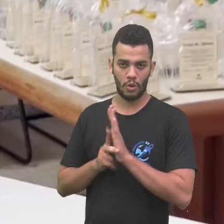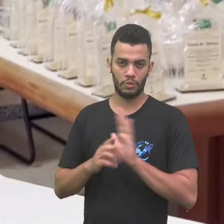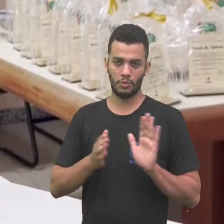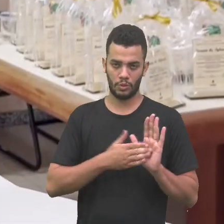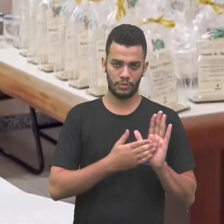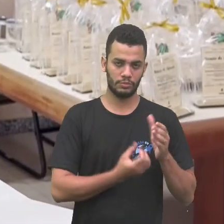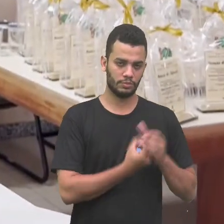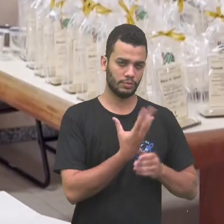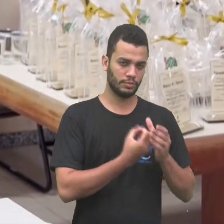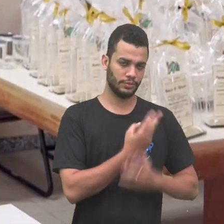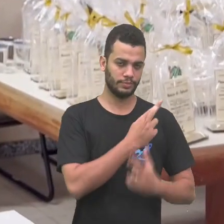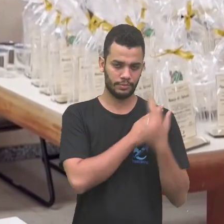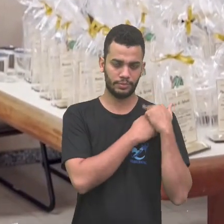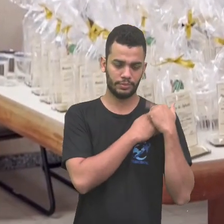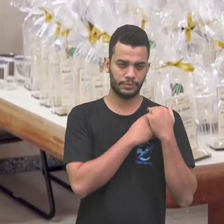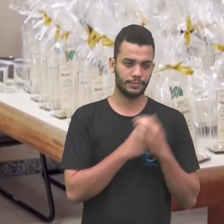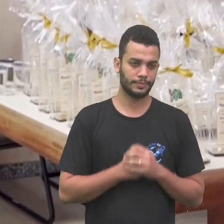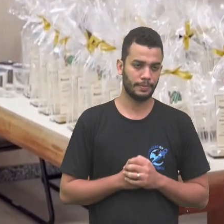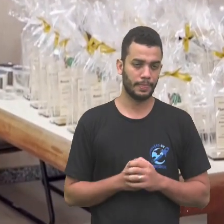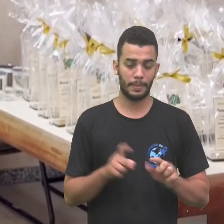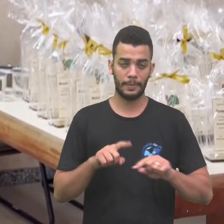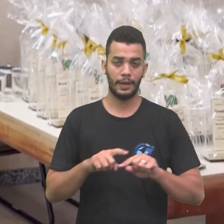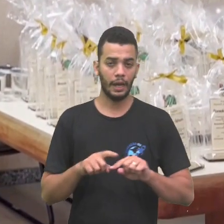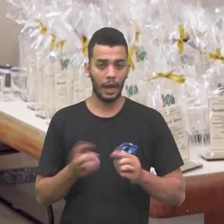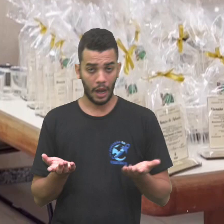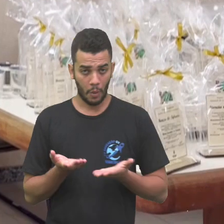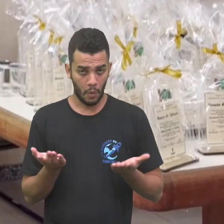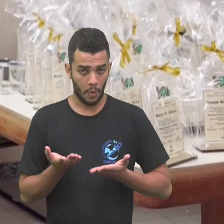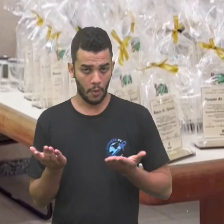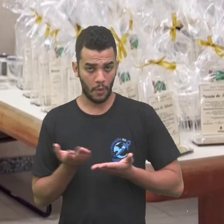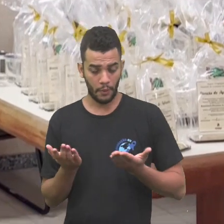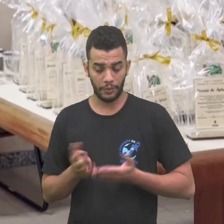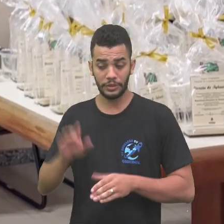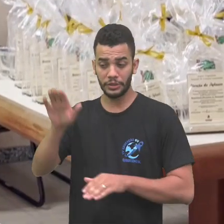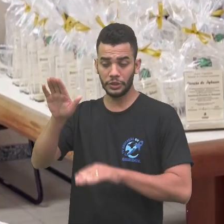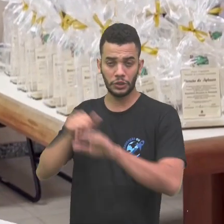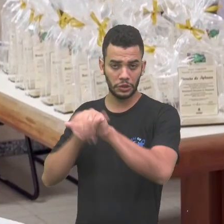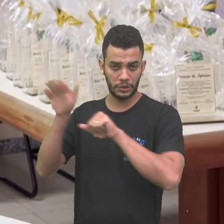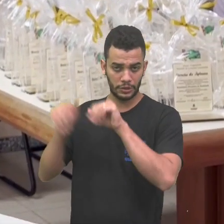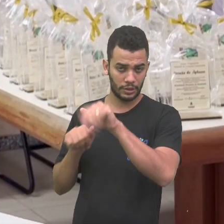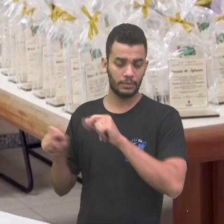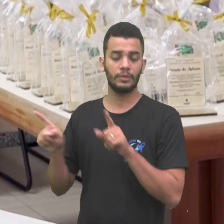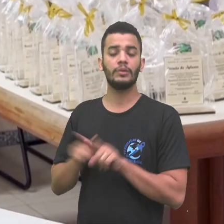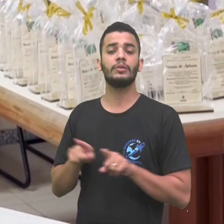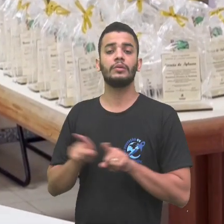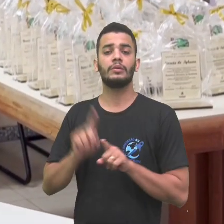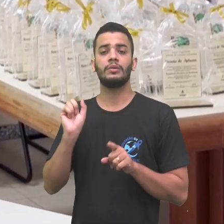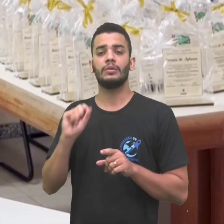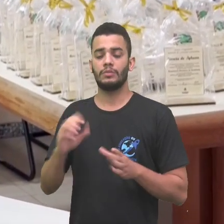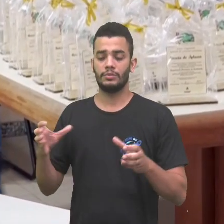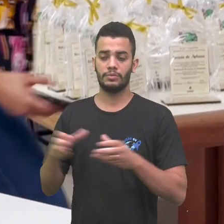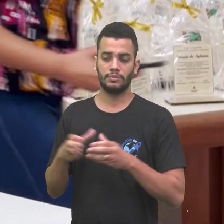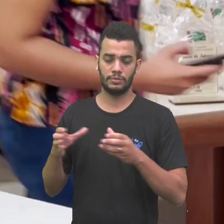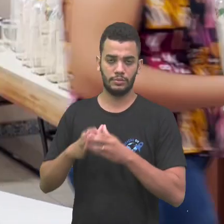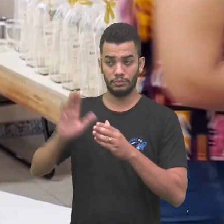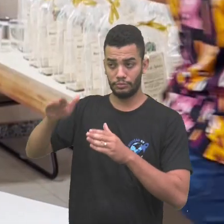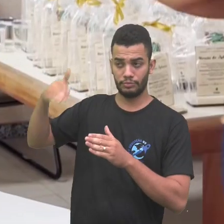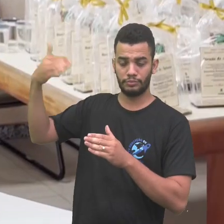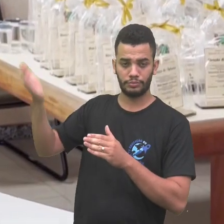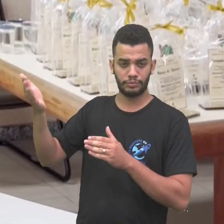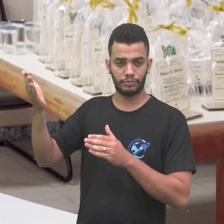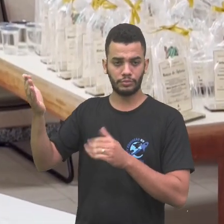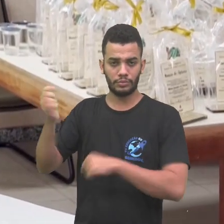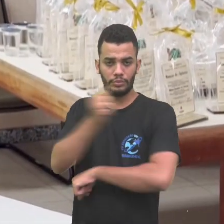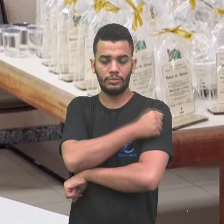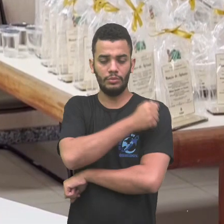nós ouvirmos as autoridades da mesa, eu quero convidar uma turminha que está lá fora já se preparando, que são alunos